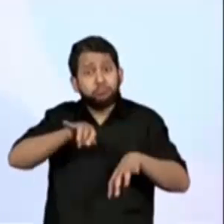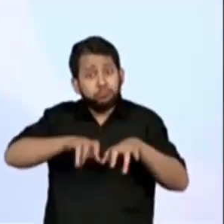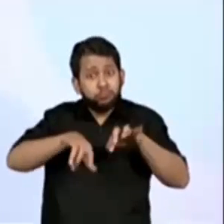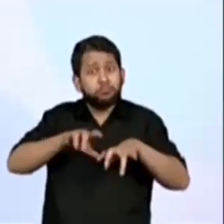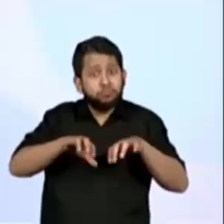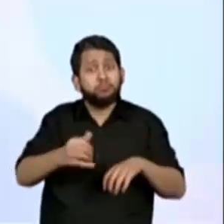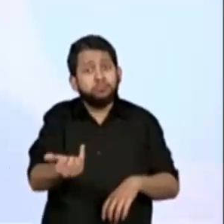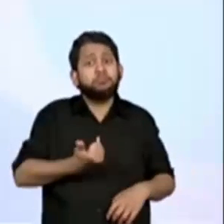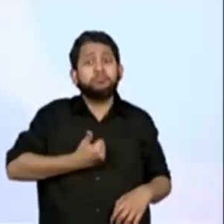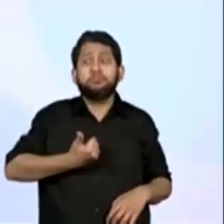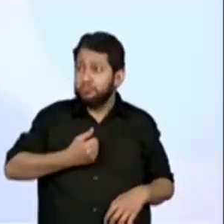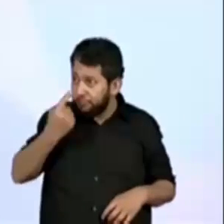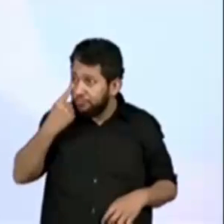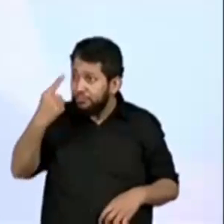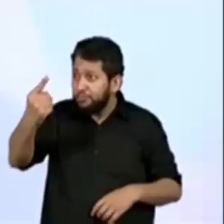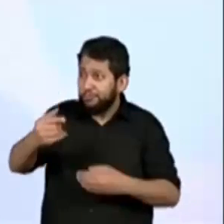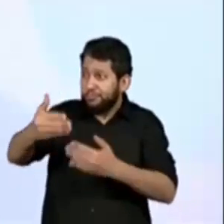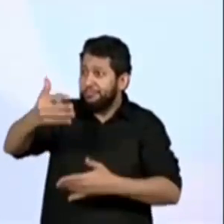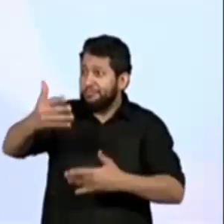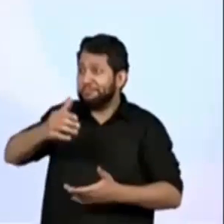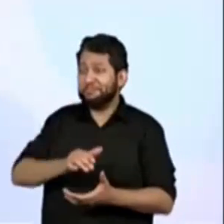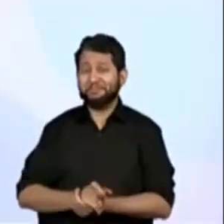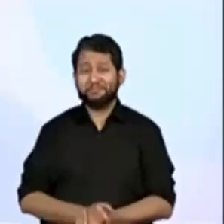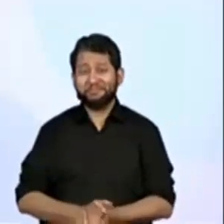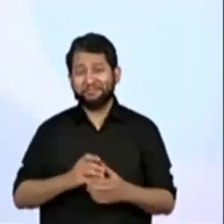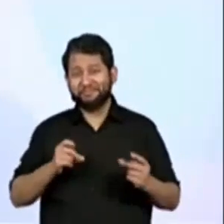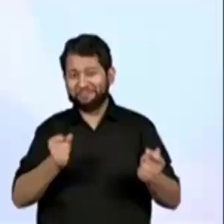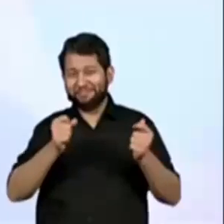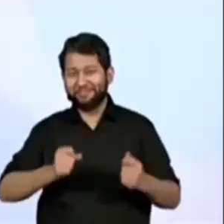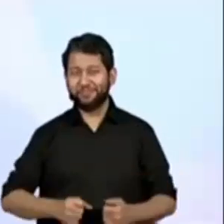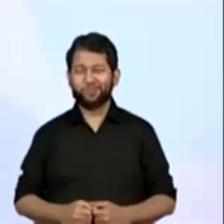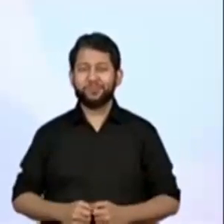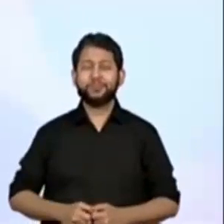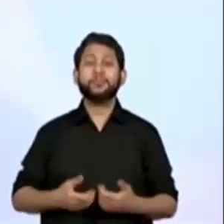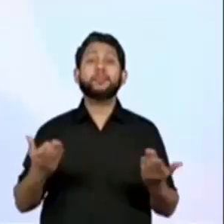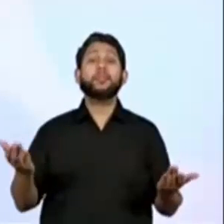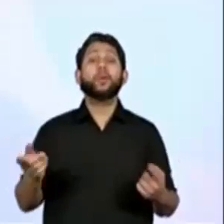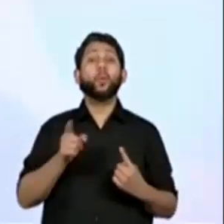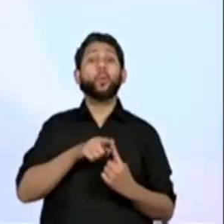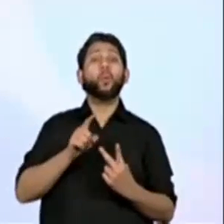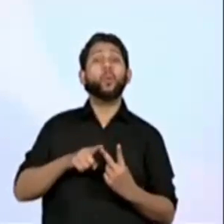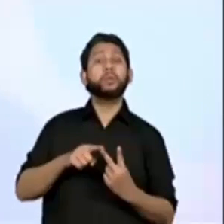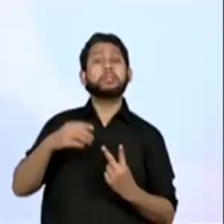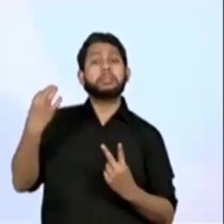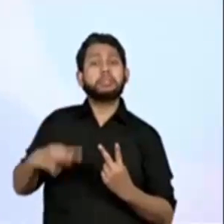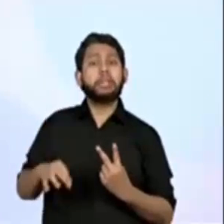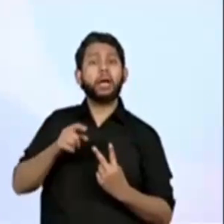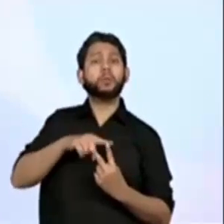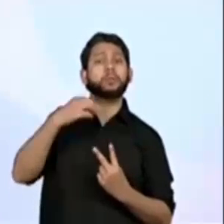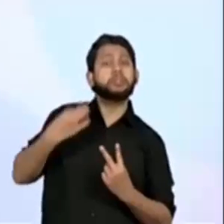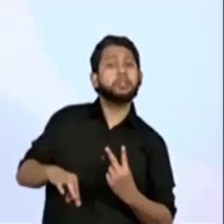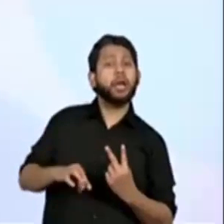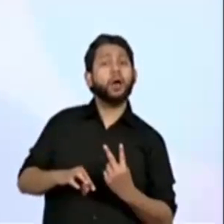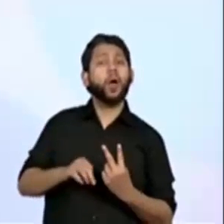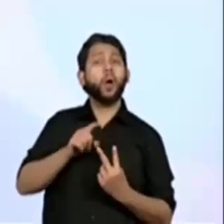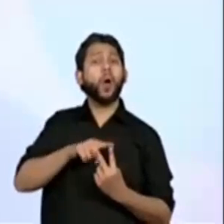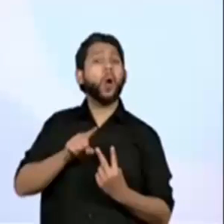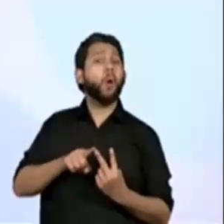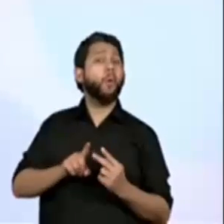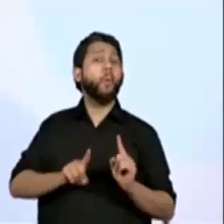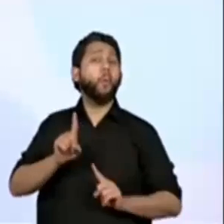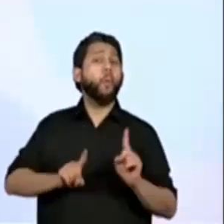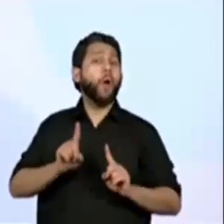vocês. Então, me responda, Sofia ou Juan? Quem chegou na resposta